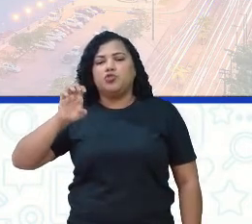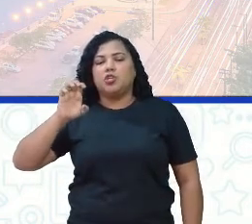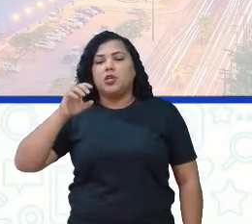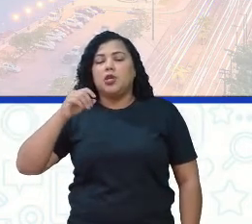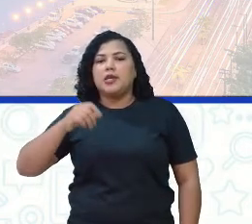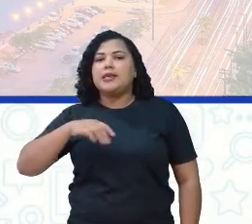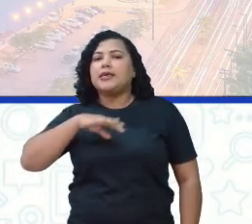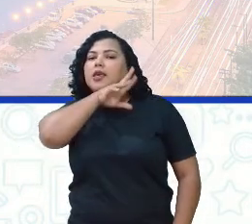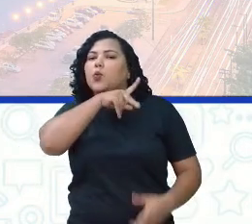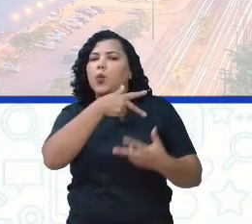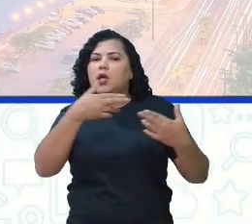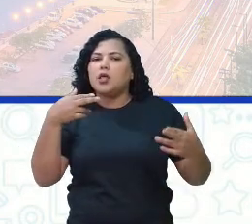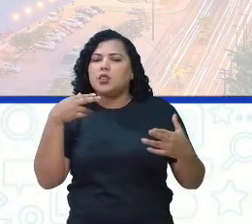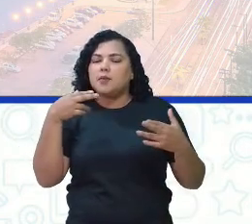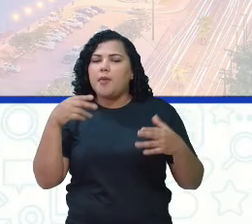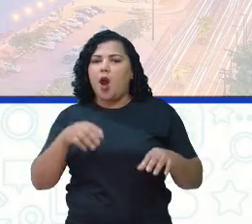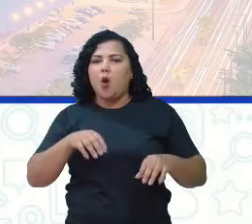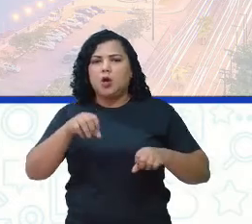utilizar um outro